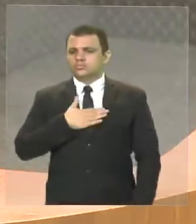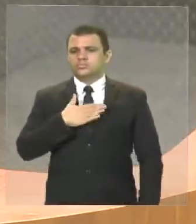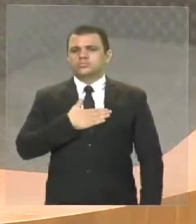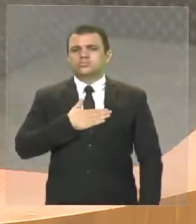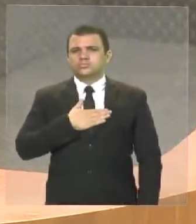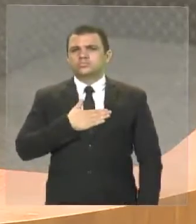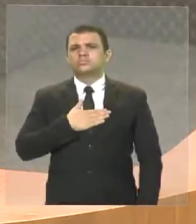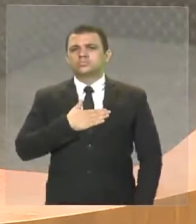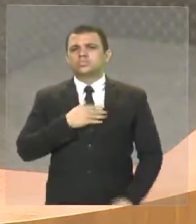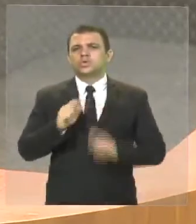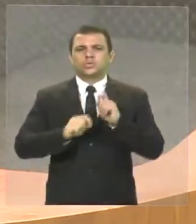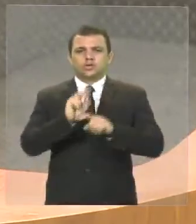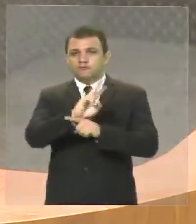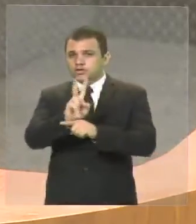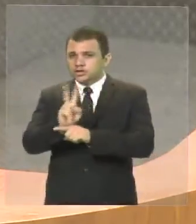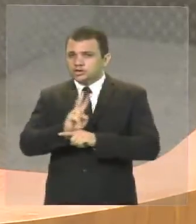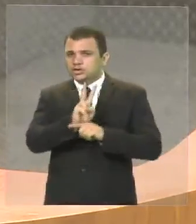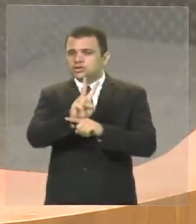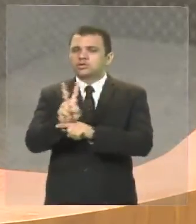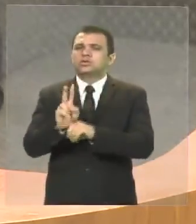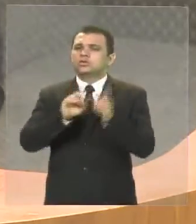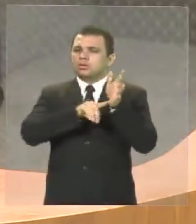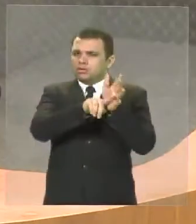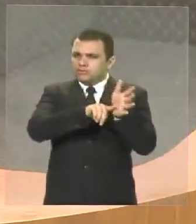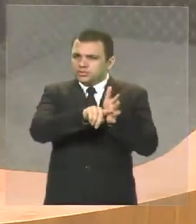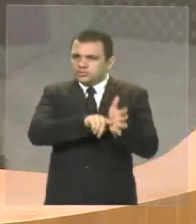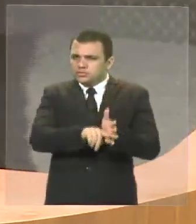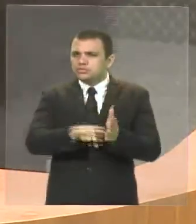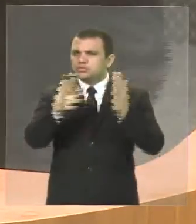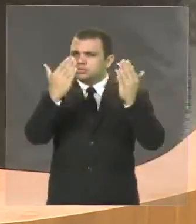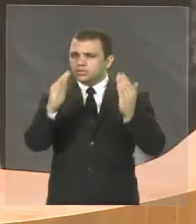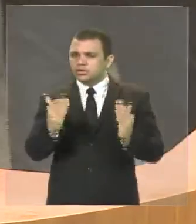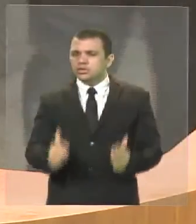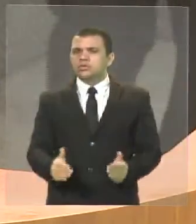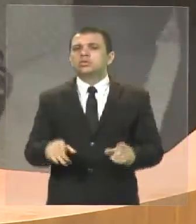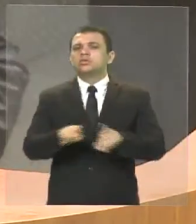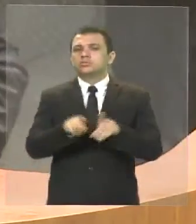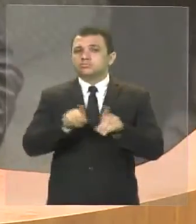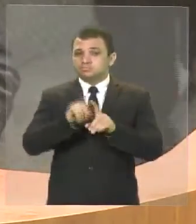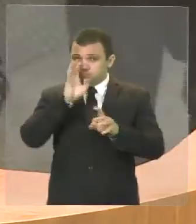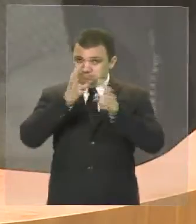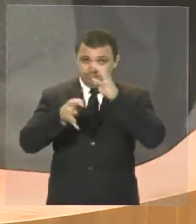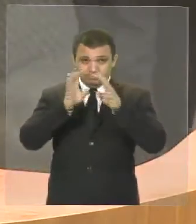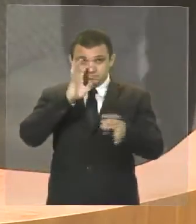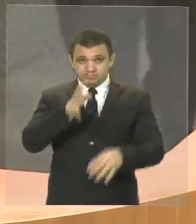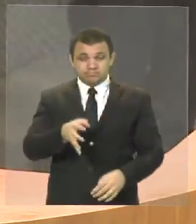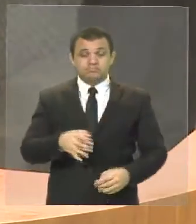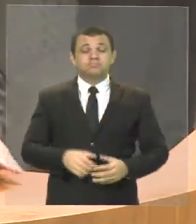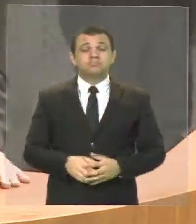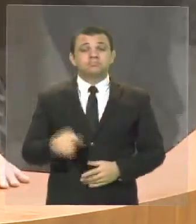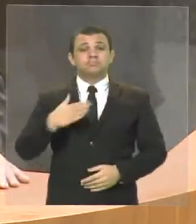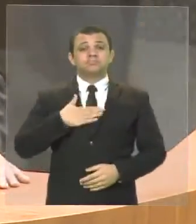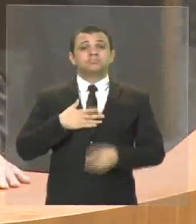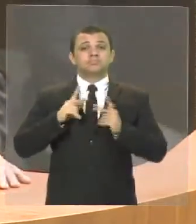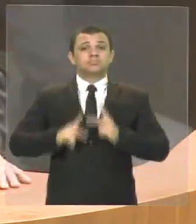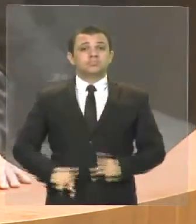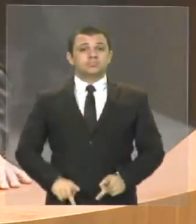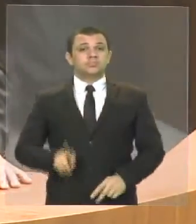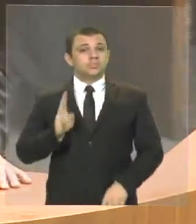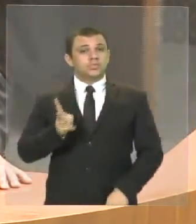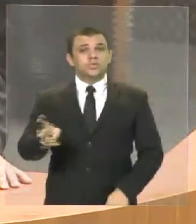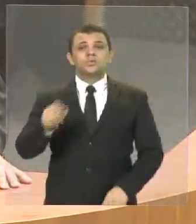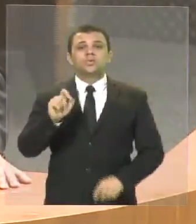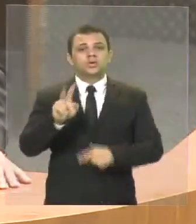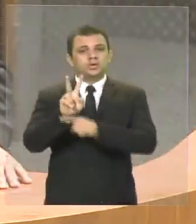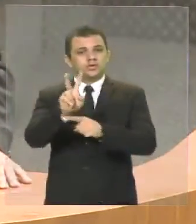de fiscalização, de investigação, de denúncia, e o meu posicionamento em defesa